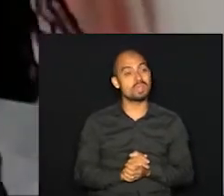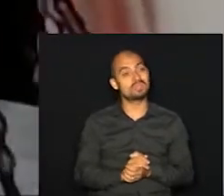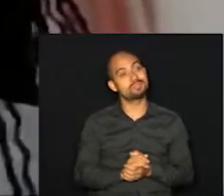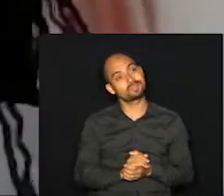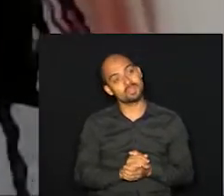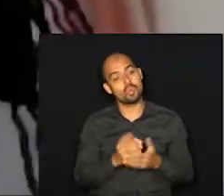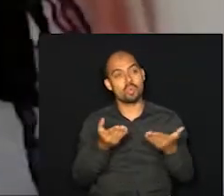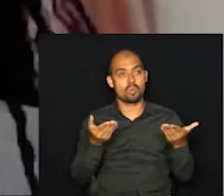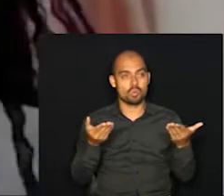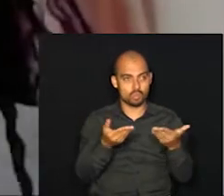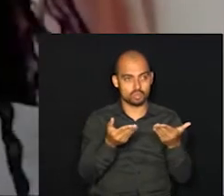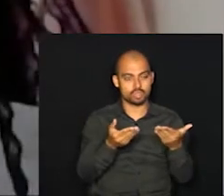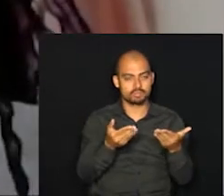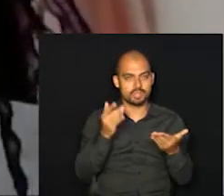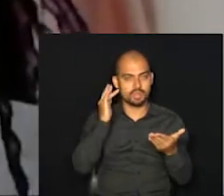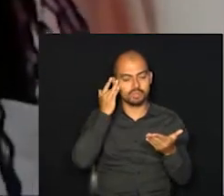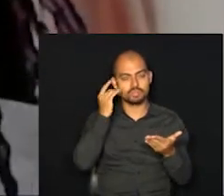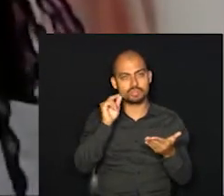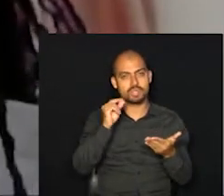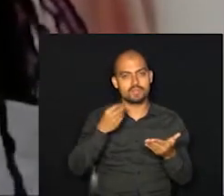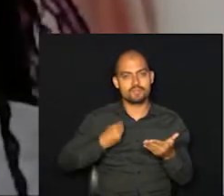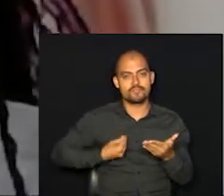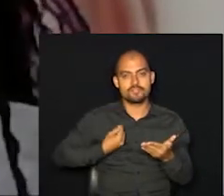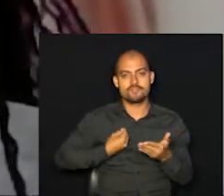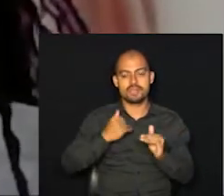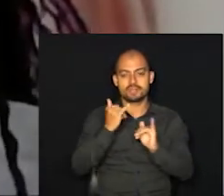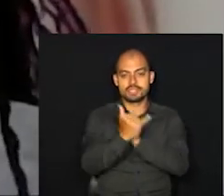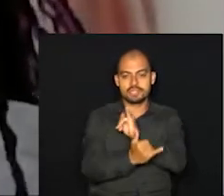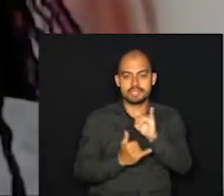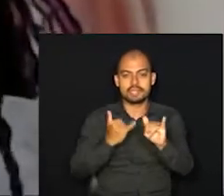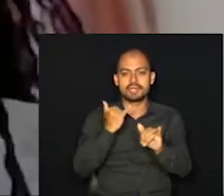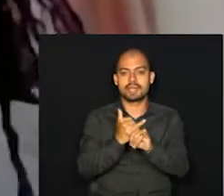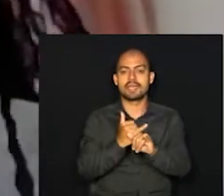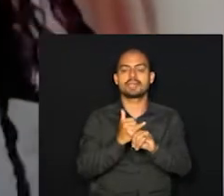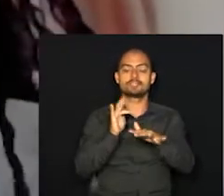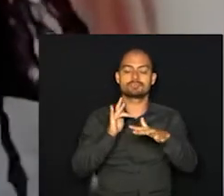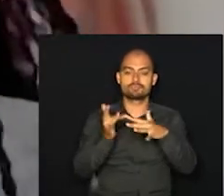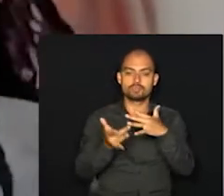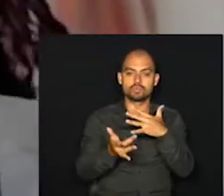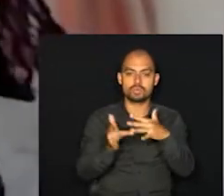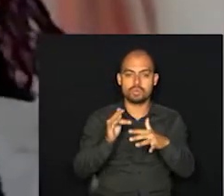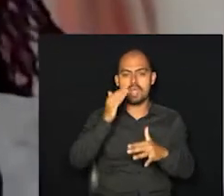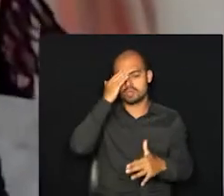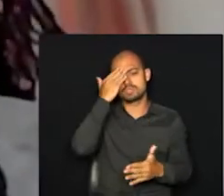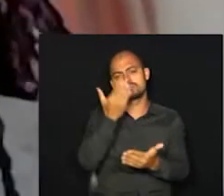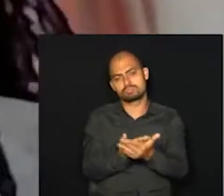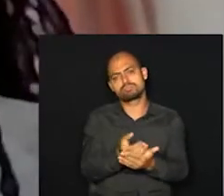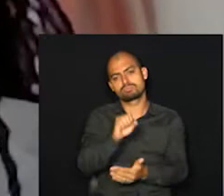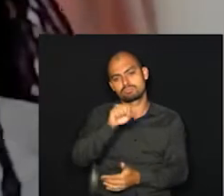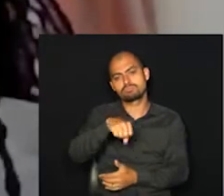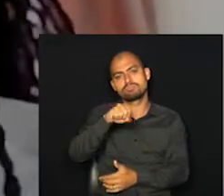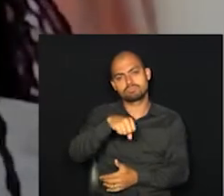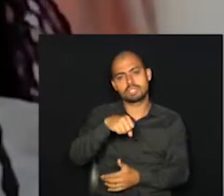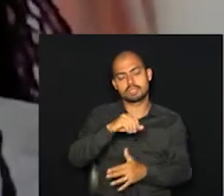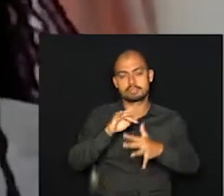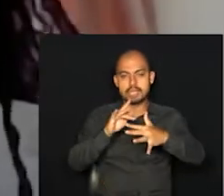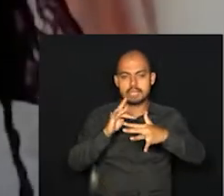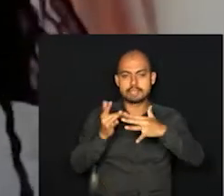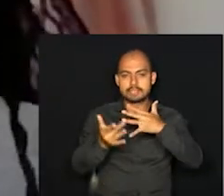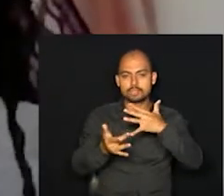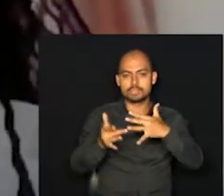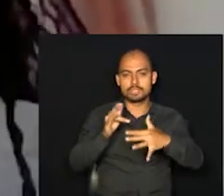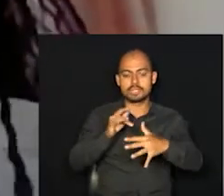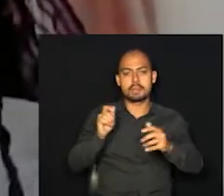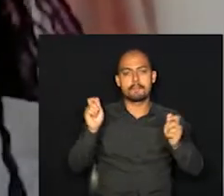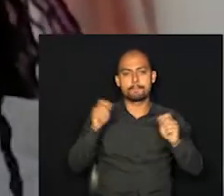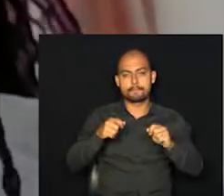vivendo tanto essa questão do virtual, das redes sociais, que eu acredito sim que as redes sociais possam ser um caminho para